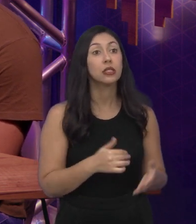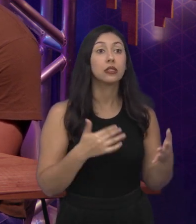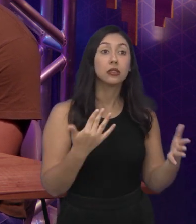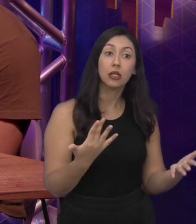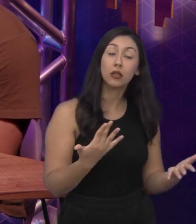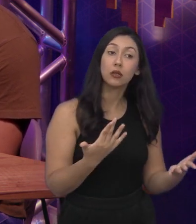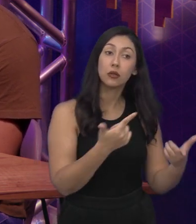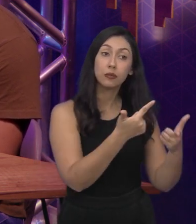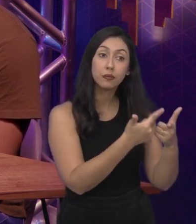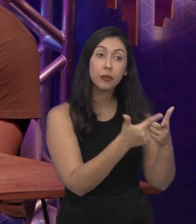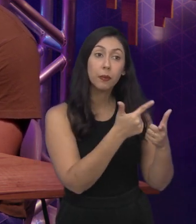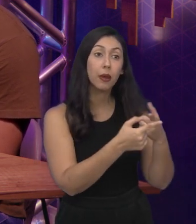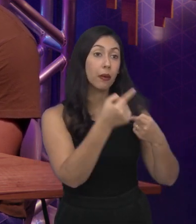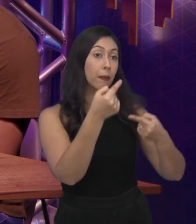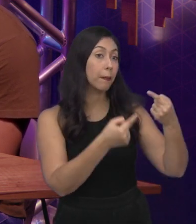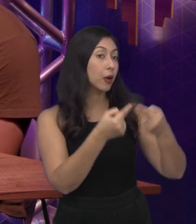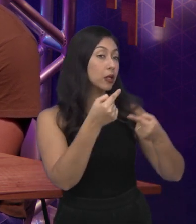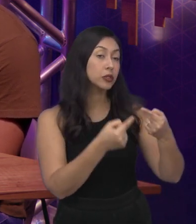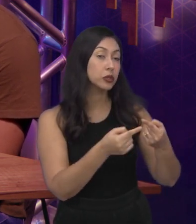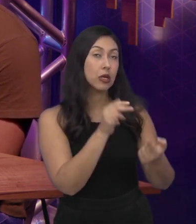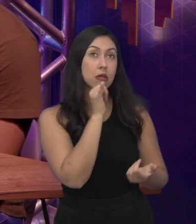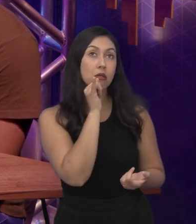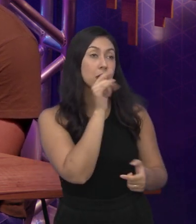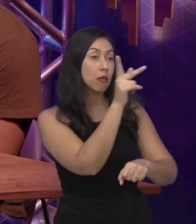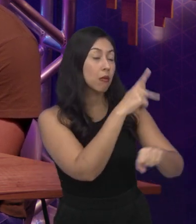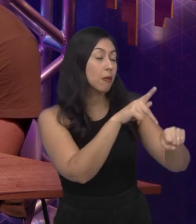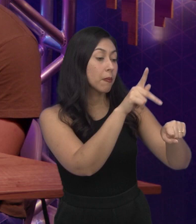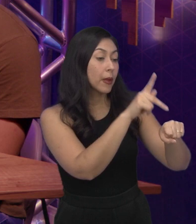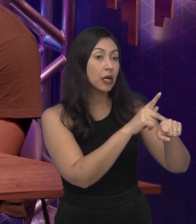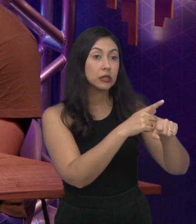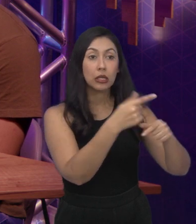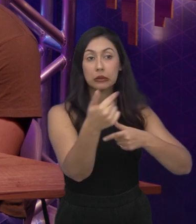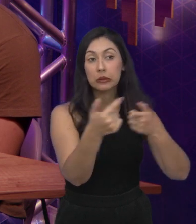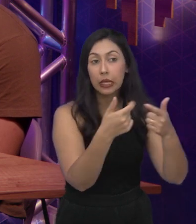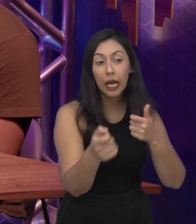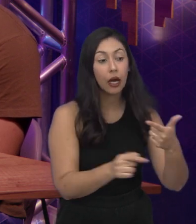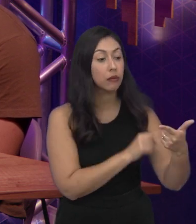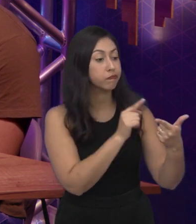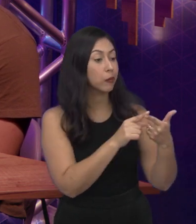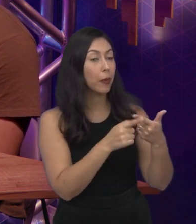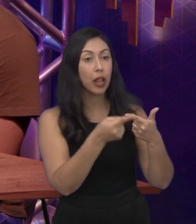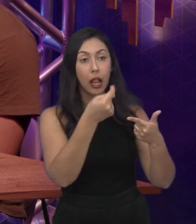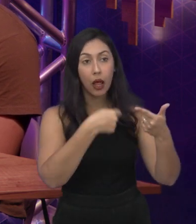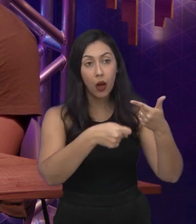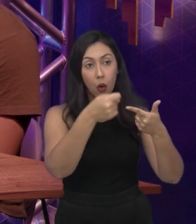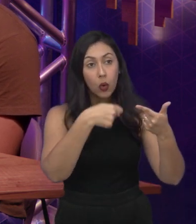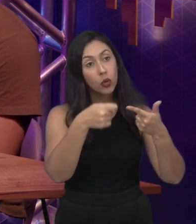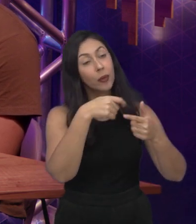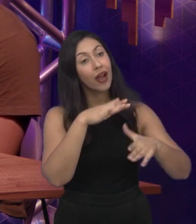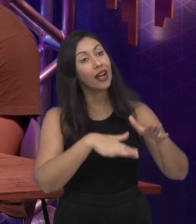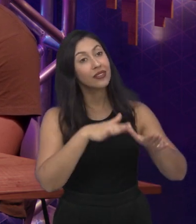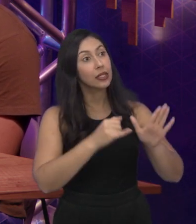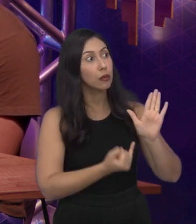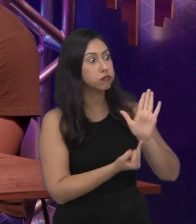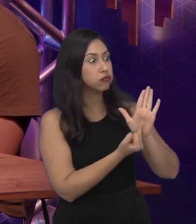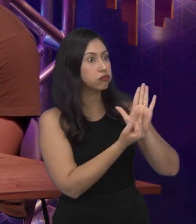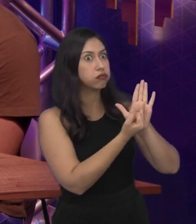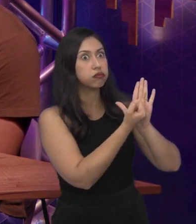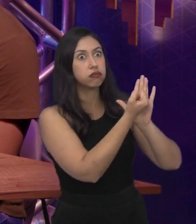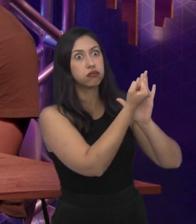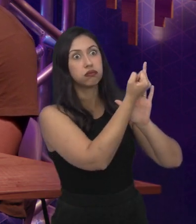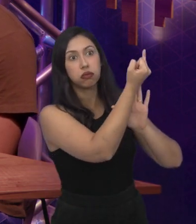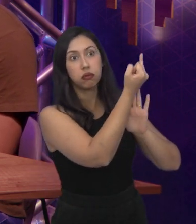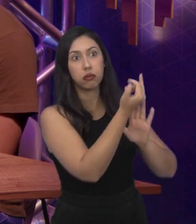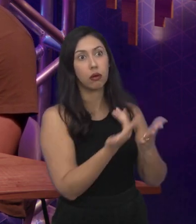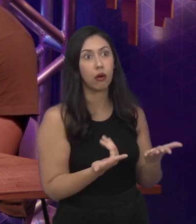gente então tem essa questão política, né? Por exemplo, quando os países estão em guerras, tem questão econômica, quando, por exemplo, o país enfrenta muita